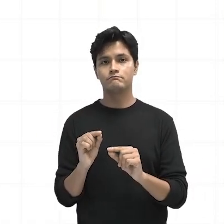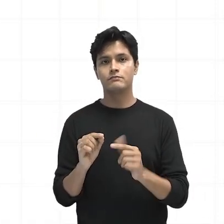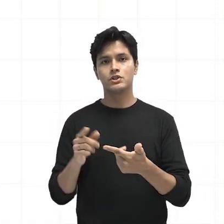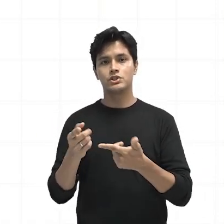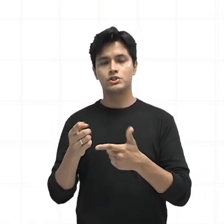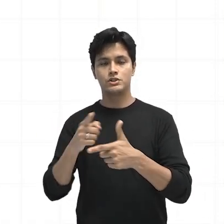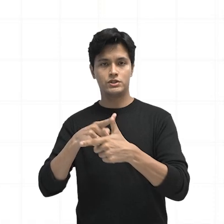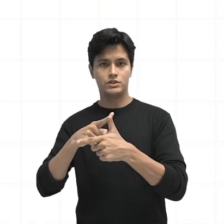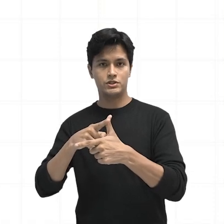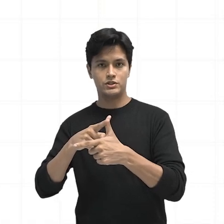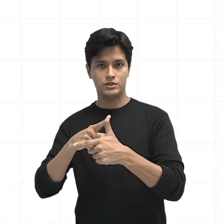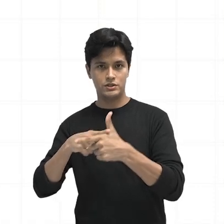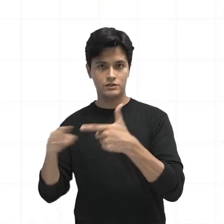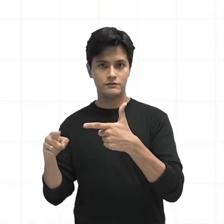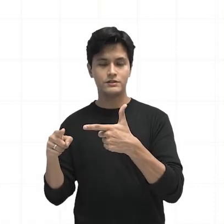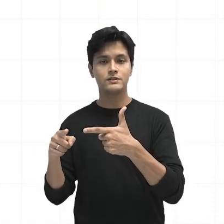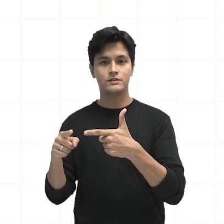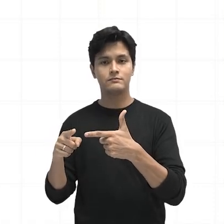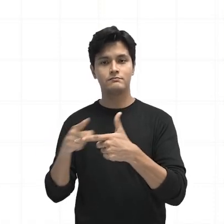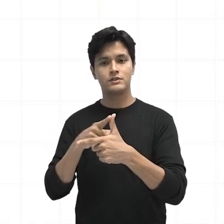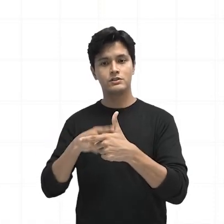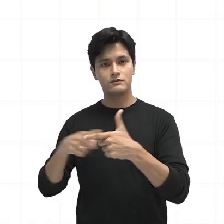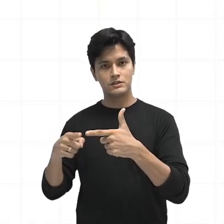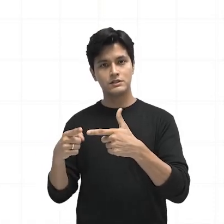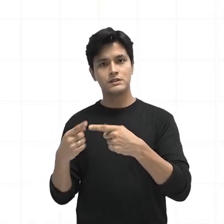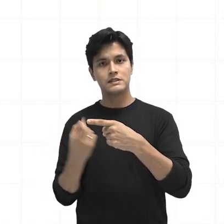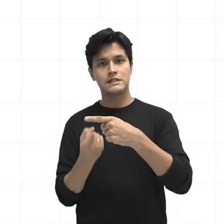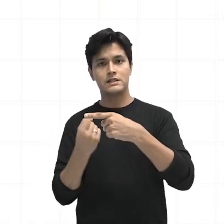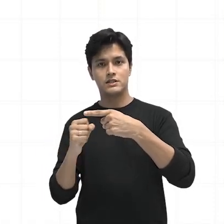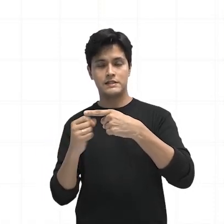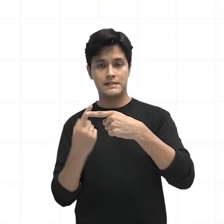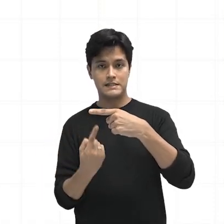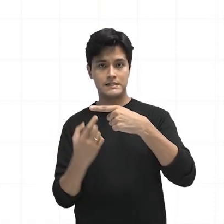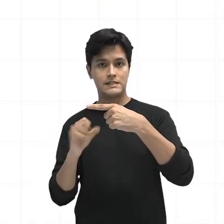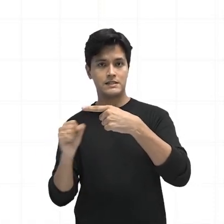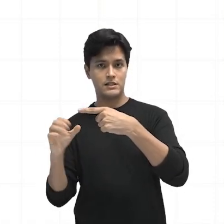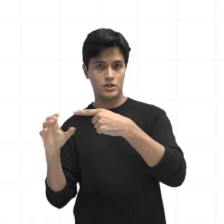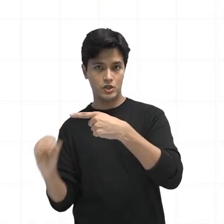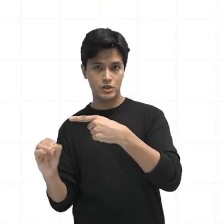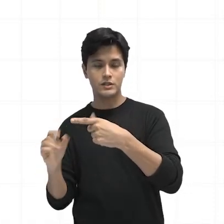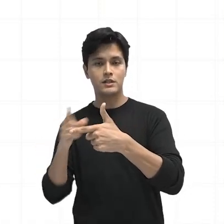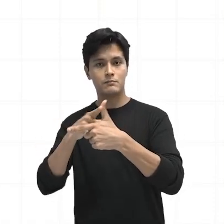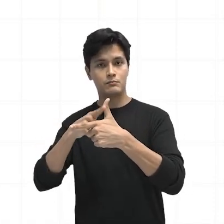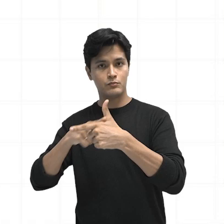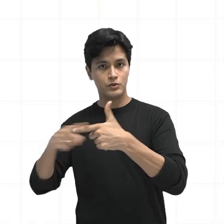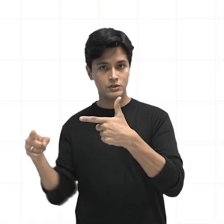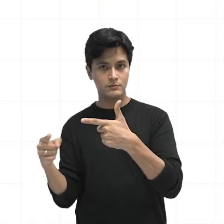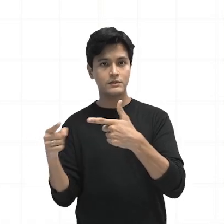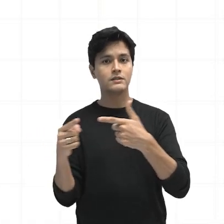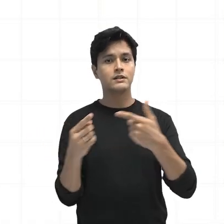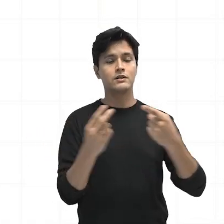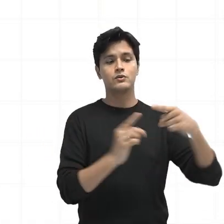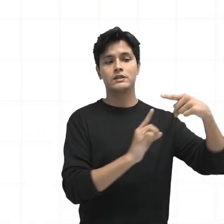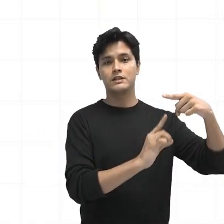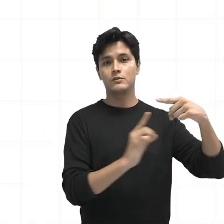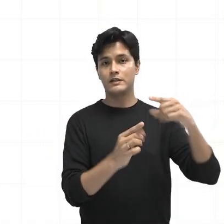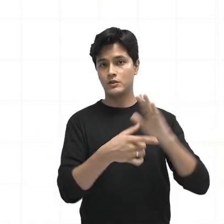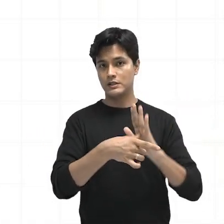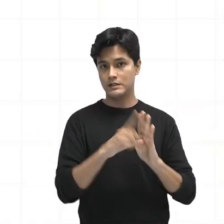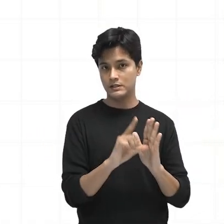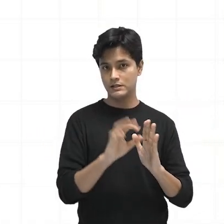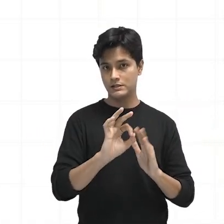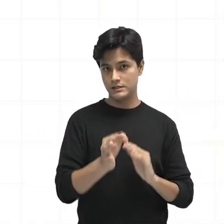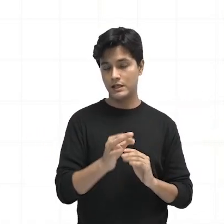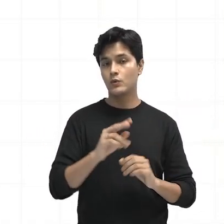cada um dos denominadores antigos e aí multiplicar com o numerador, certo?